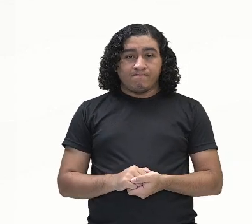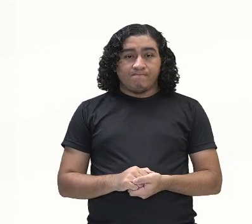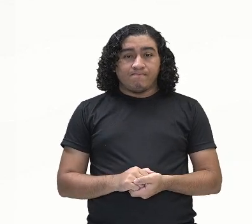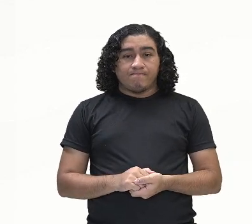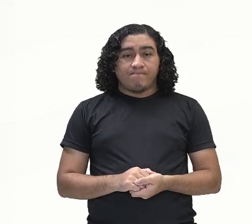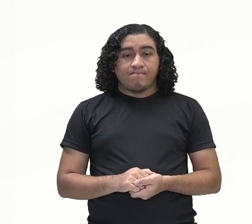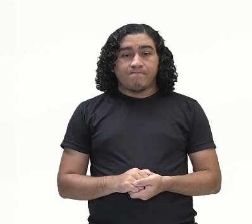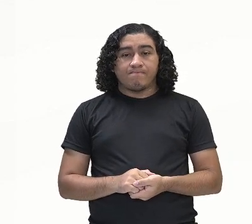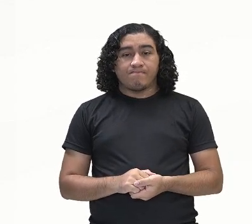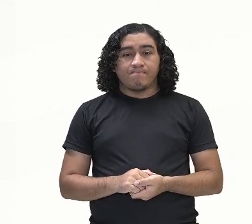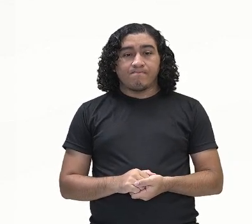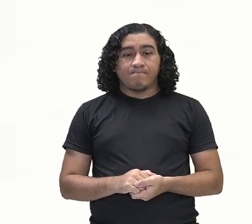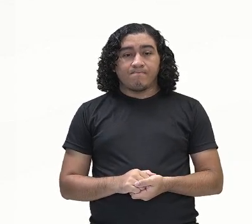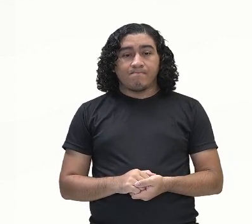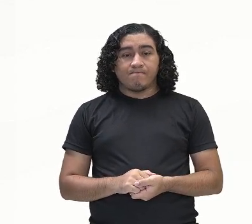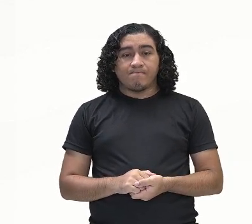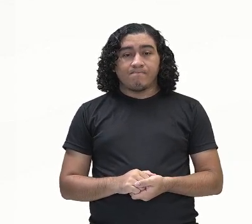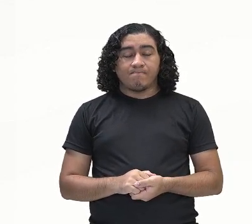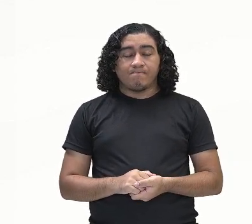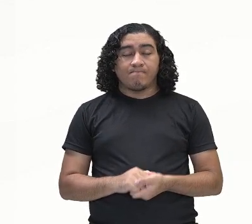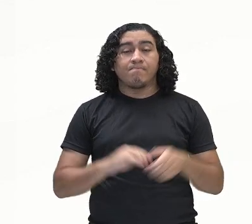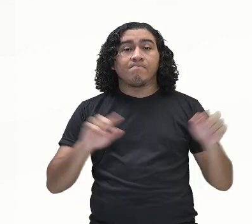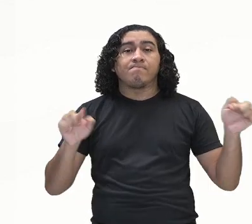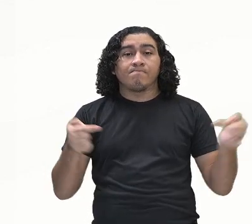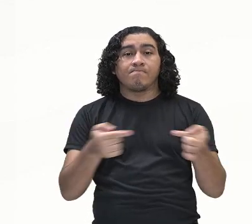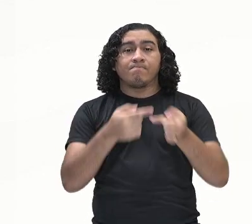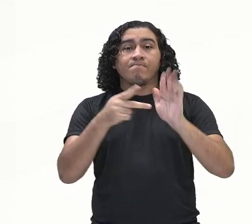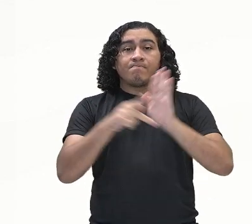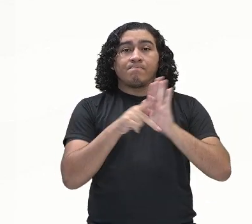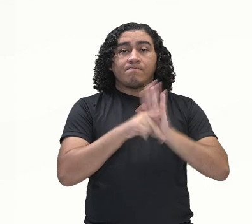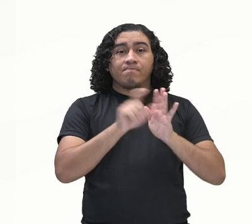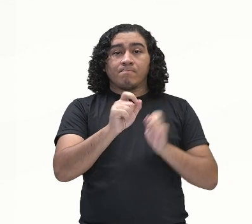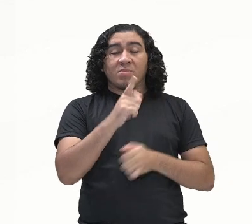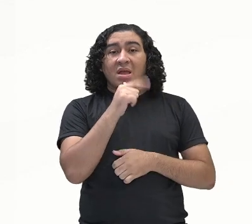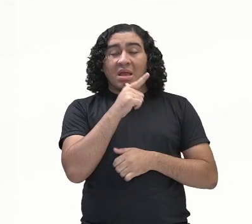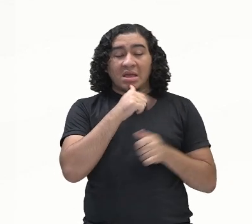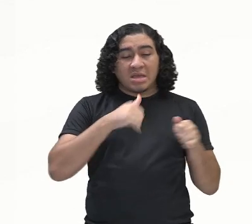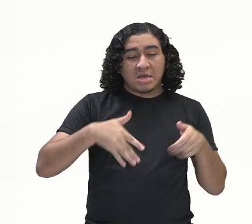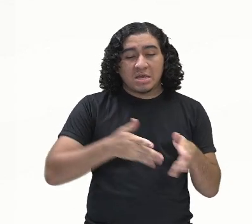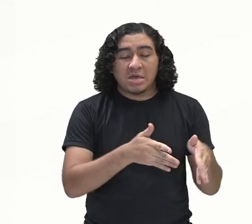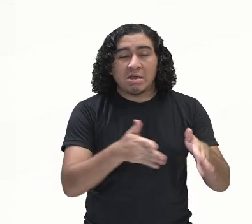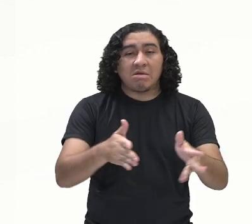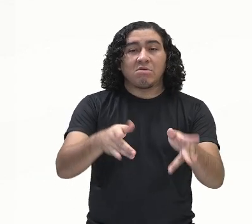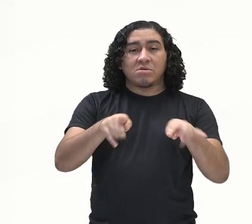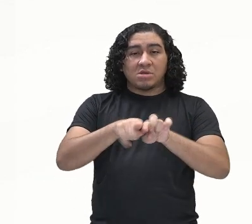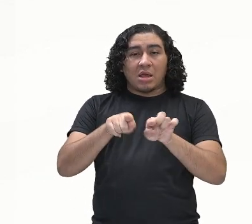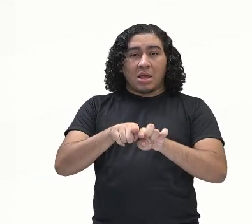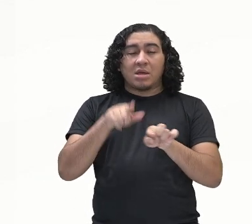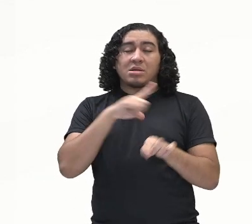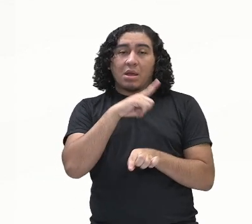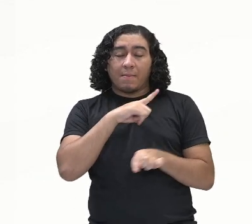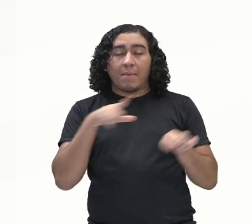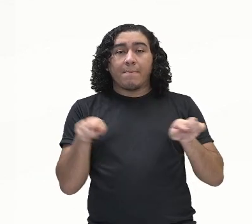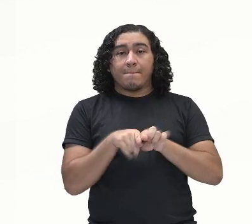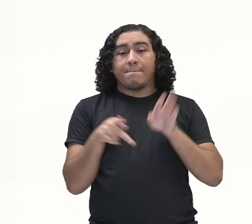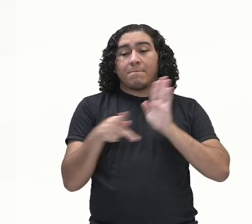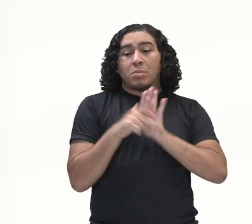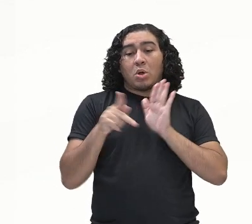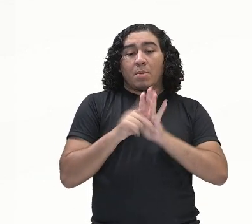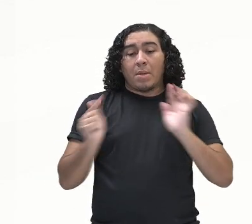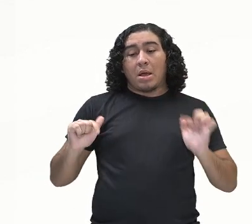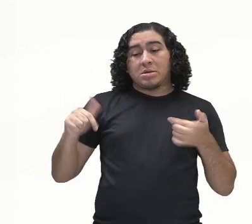ali também a calha dos rios, né? Acompanhando o Vale dos Rios, onde estavam as principais